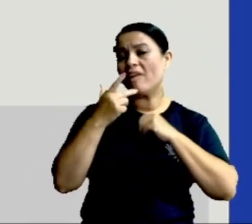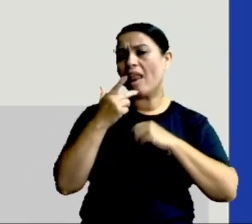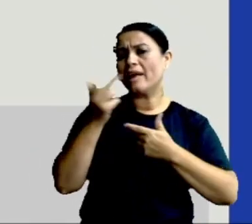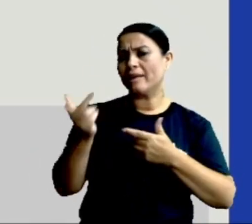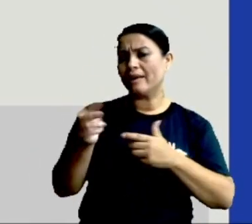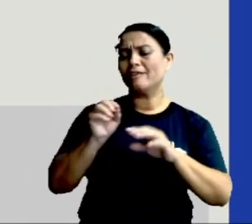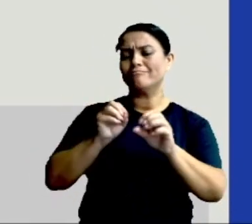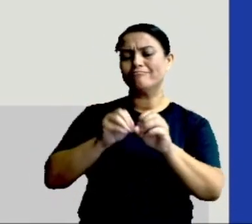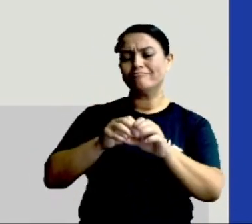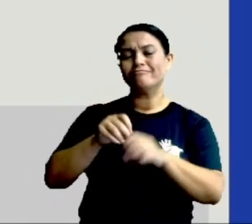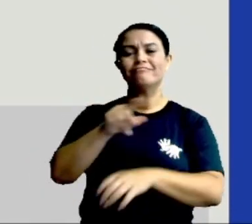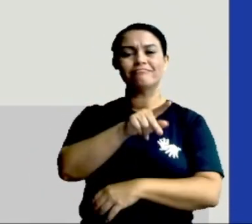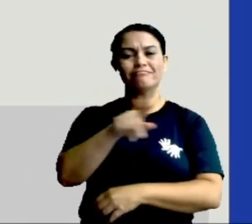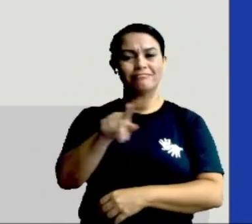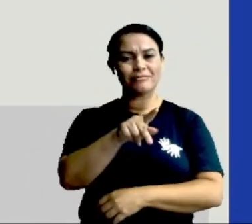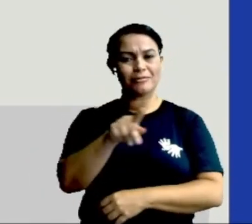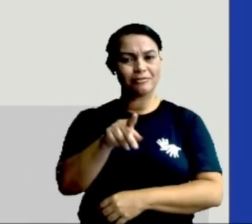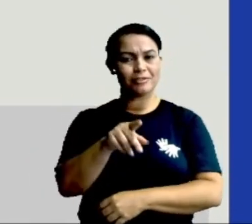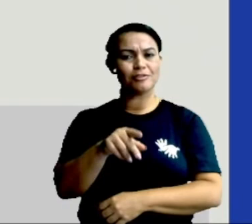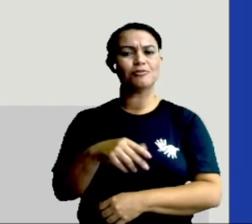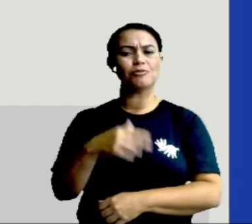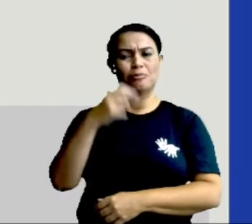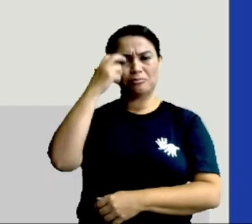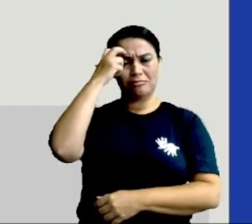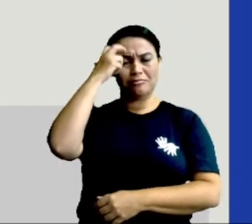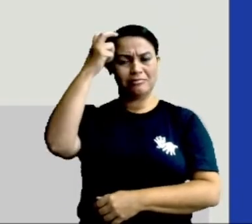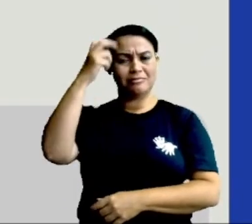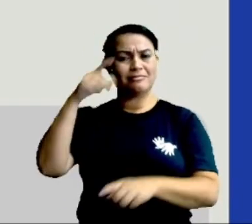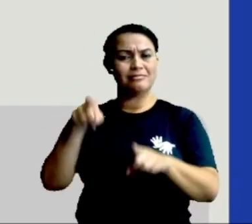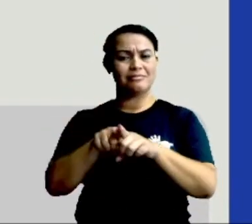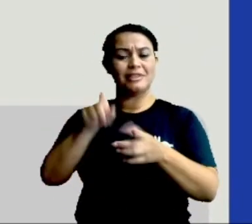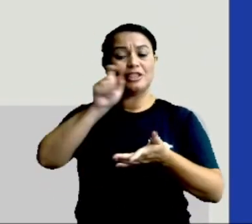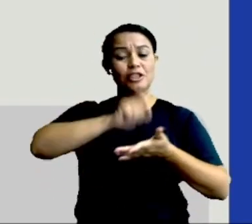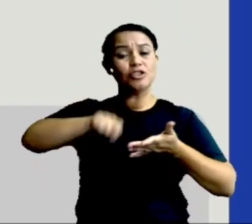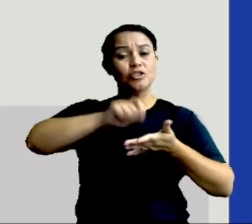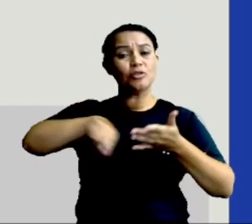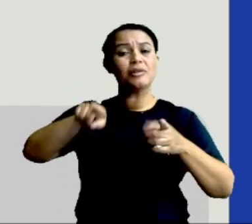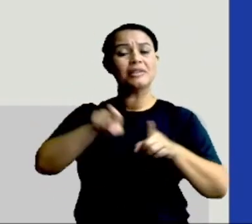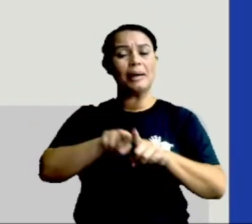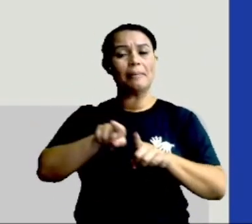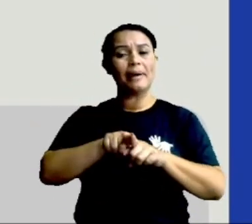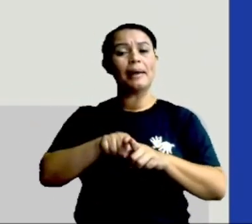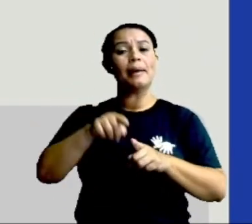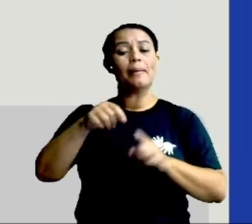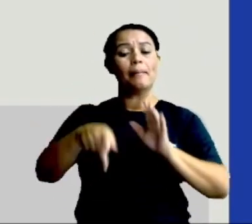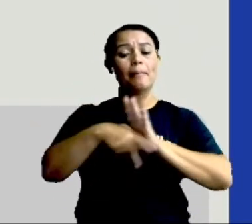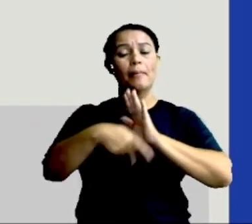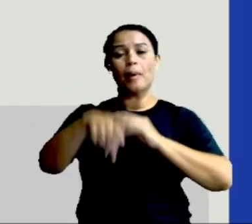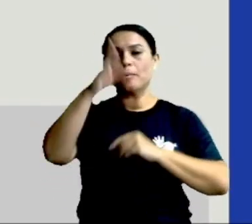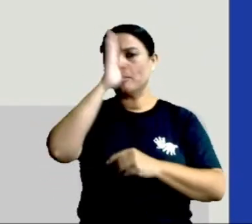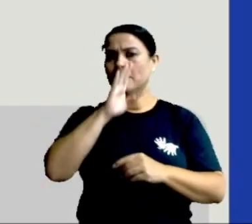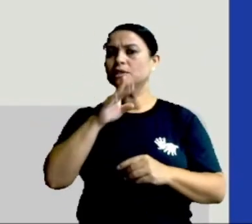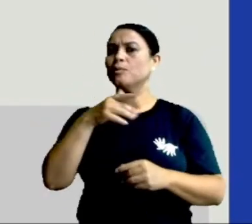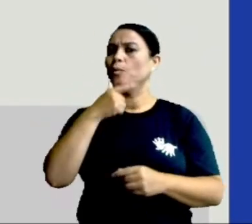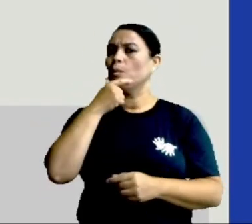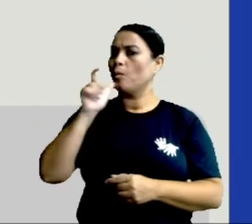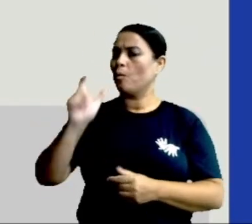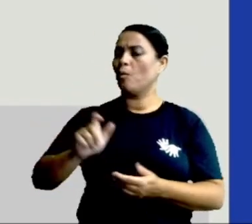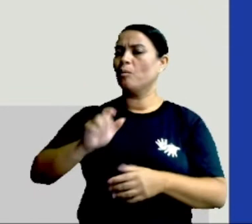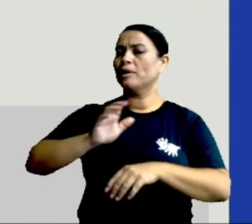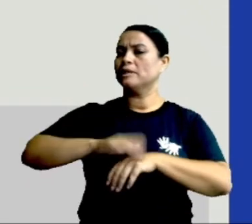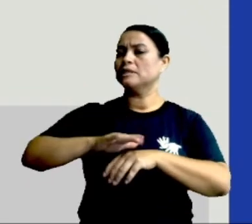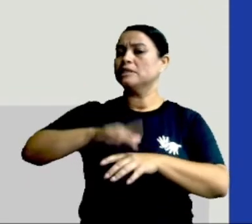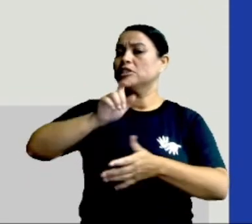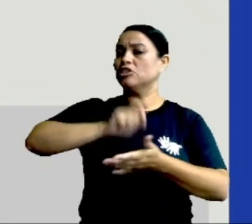foi um educador, foi um etnólogo, um antropólogo, um escritor brasileiro, tá? Então ele escreveu um livro onde